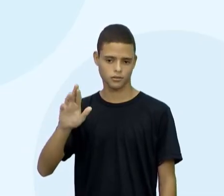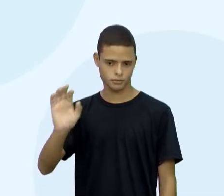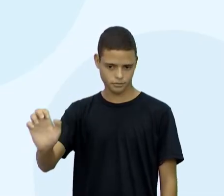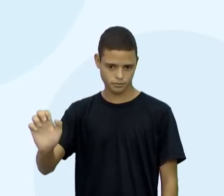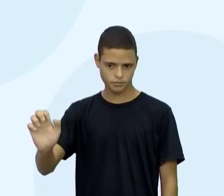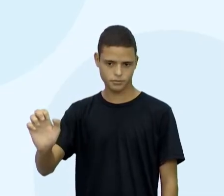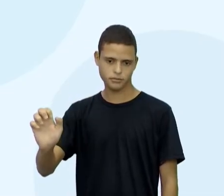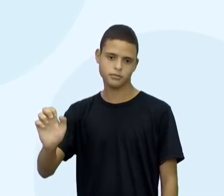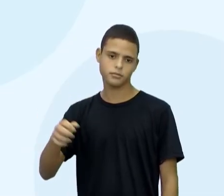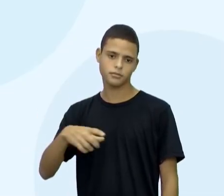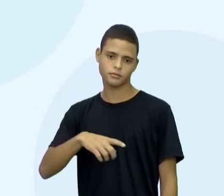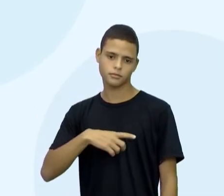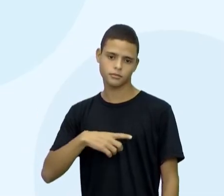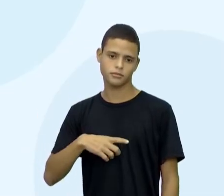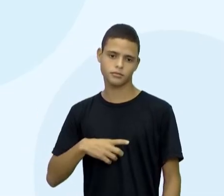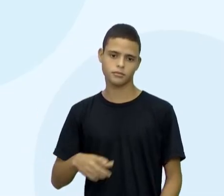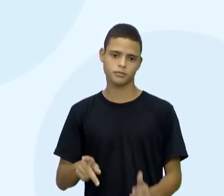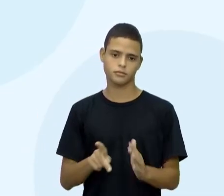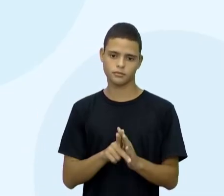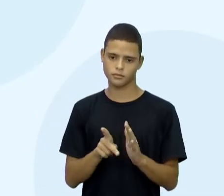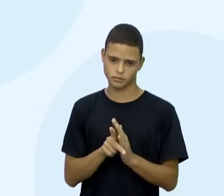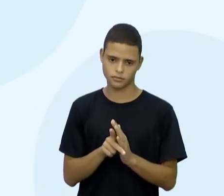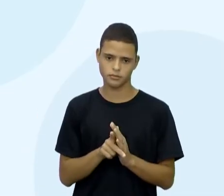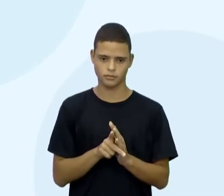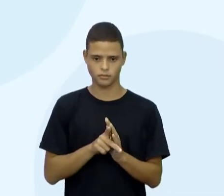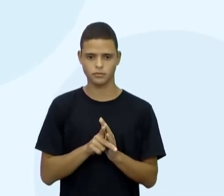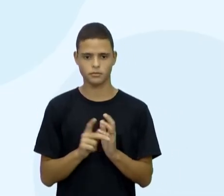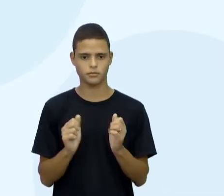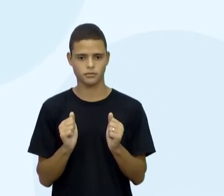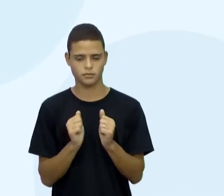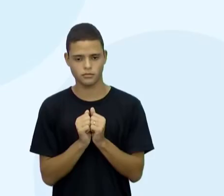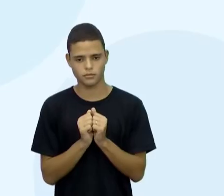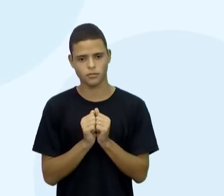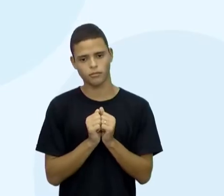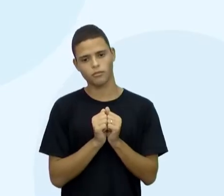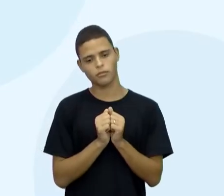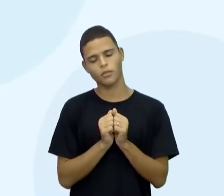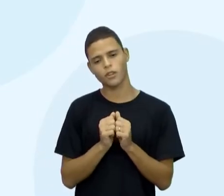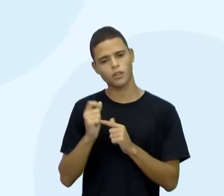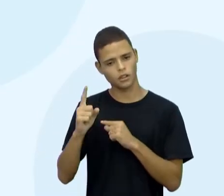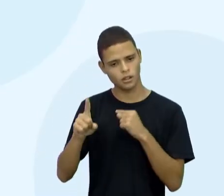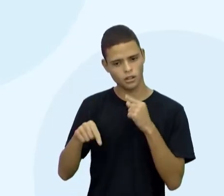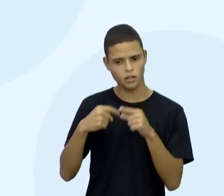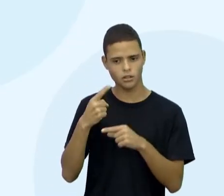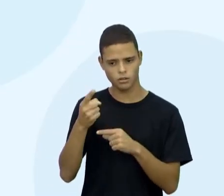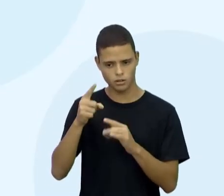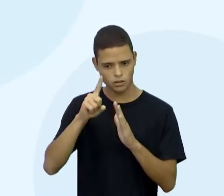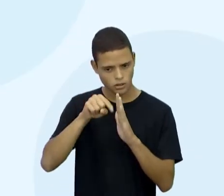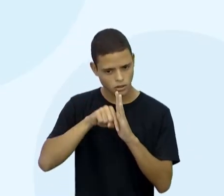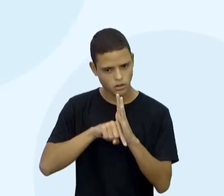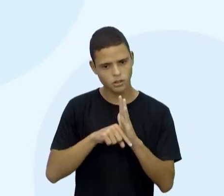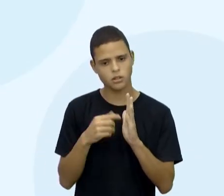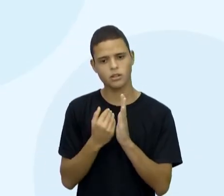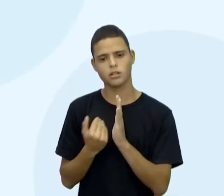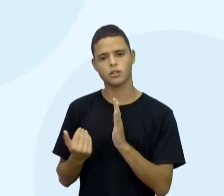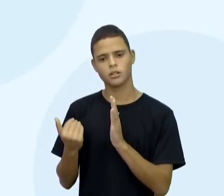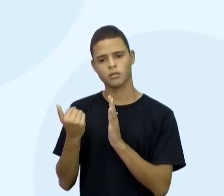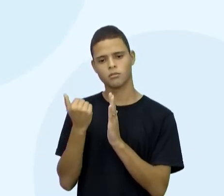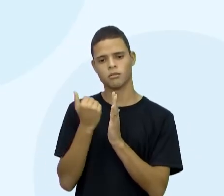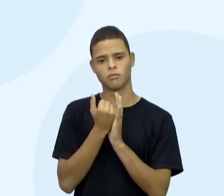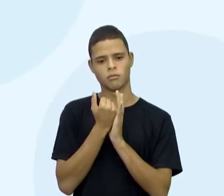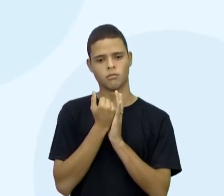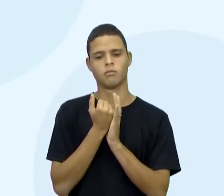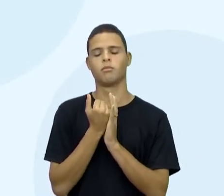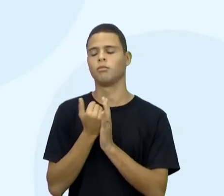aí tanto da termosfera como da mesosfera. Então, logicamente, depois vocês vão ter lá um aprofundamento em cima, né,